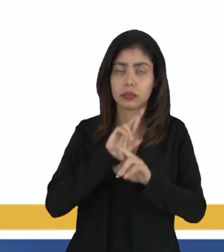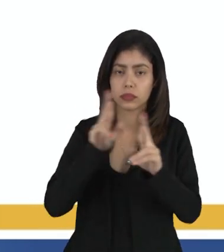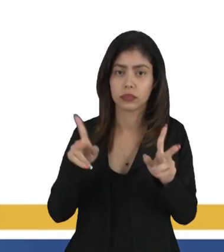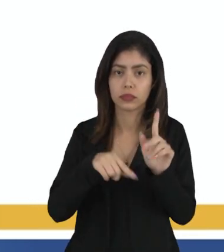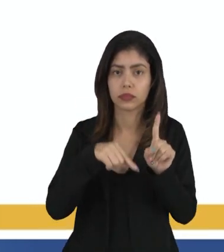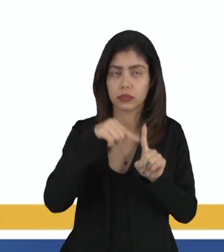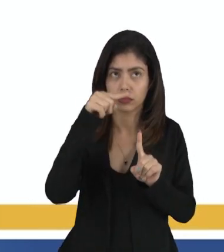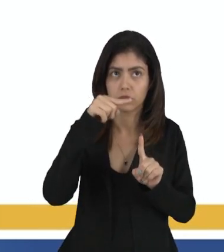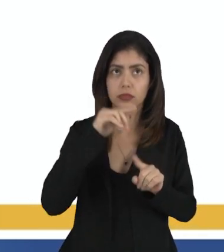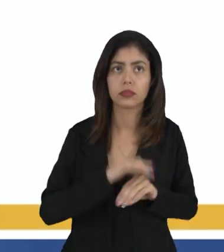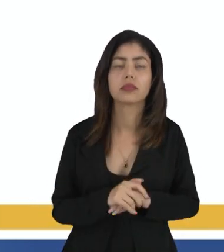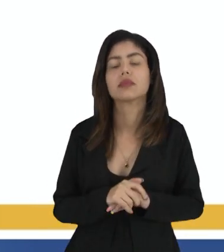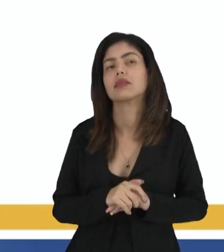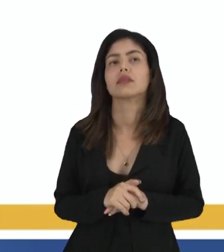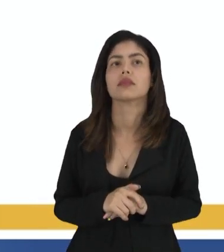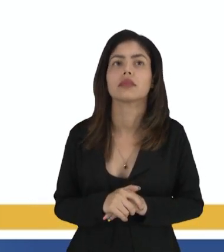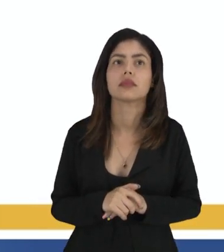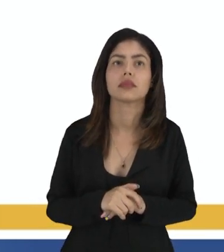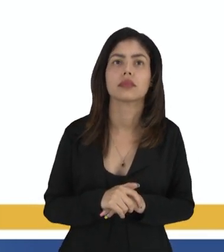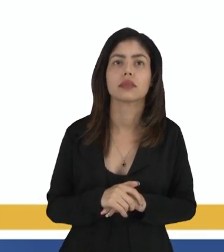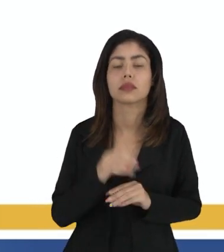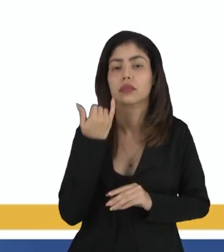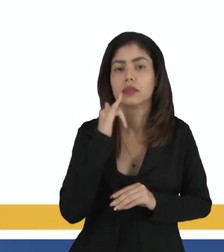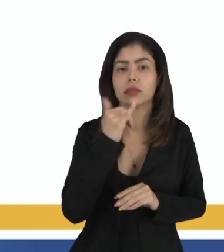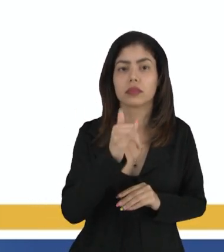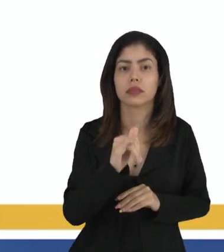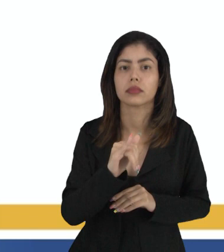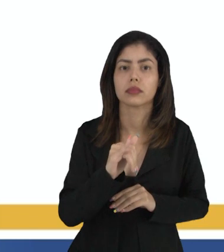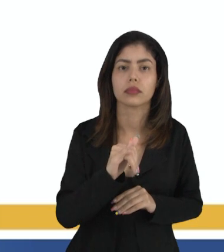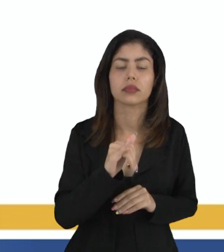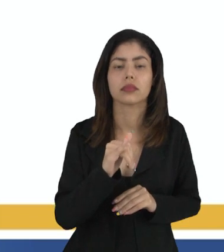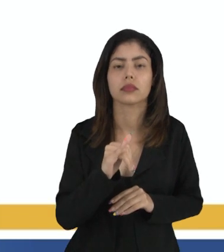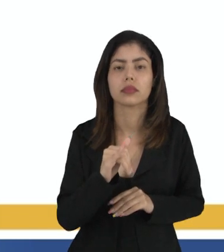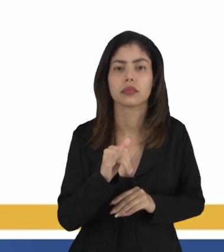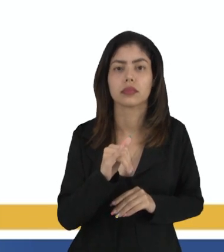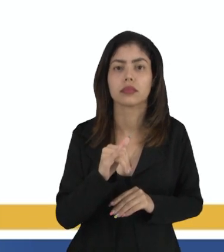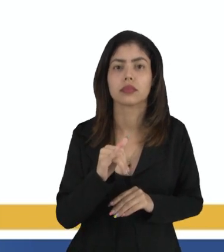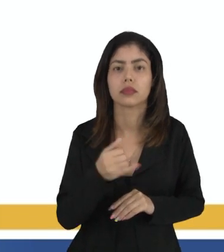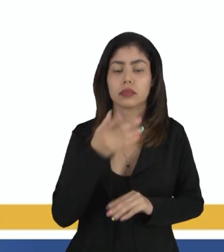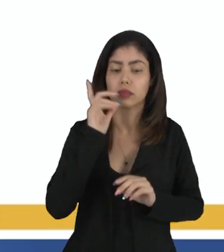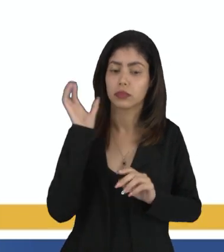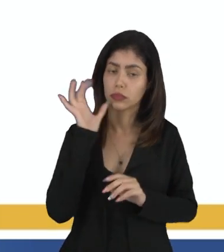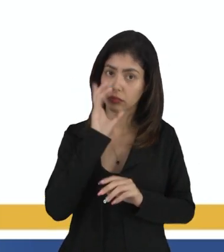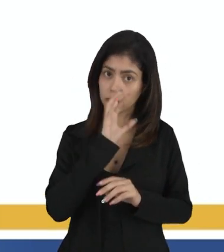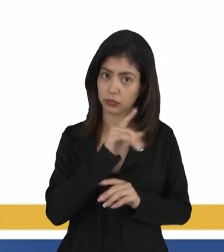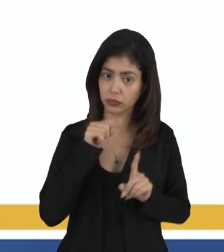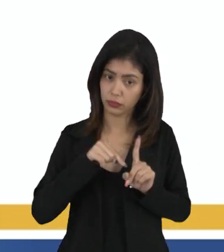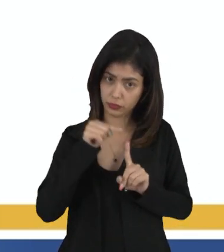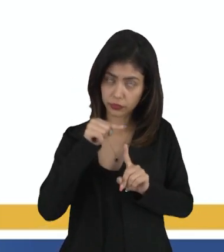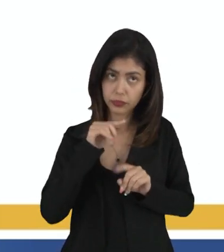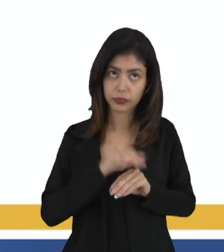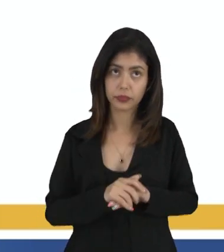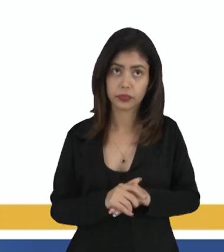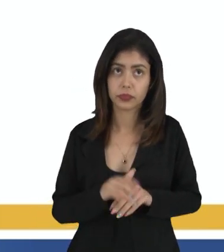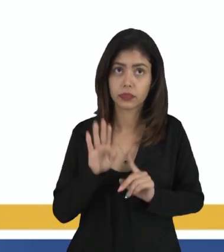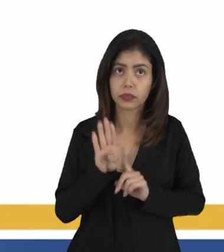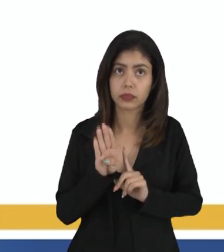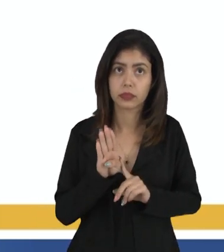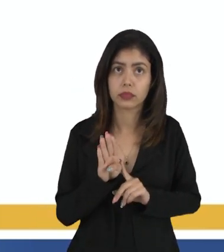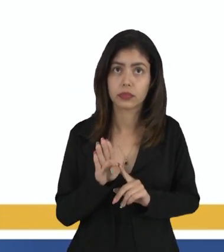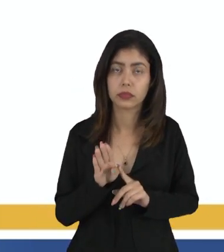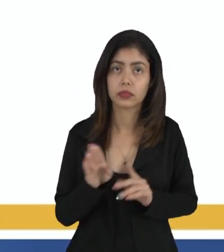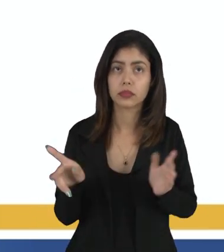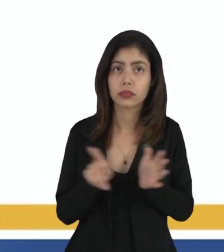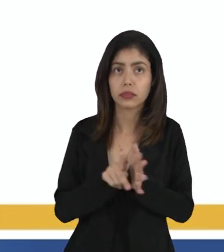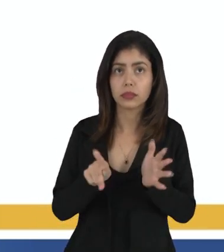em virtude da diferença de temperatura. Então, essa energia que a gente viu é uma definição de calor e não de temperatura. B,